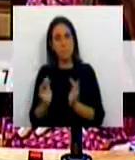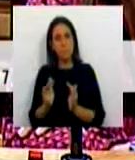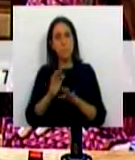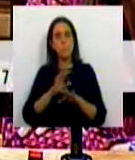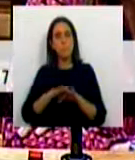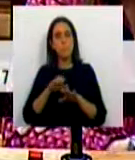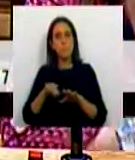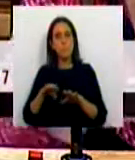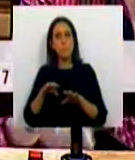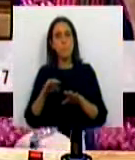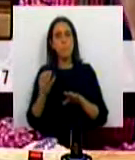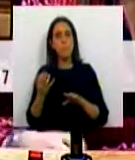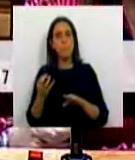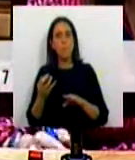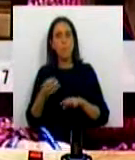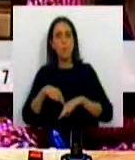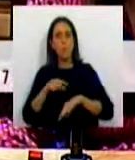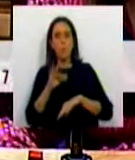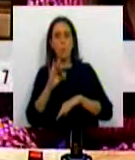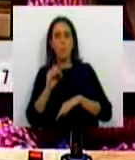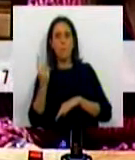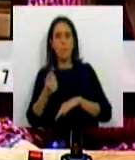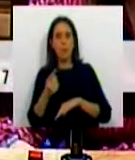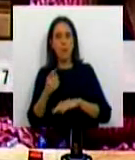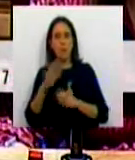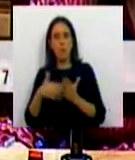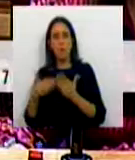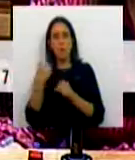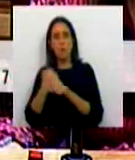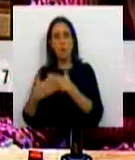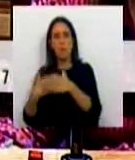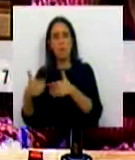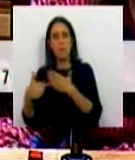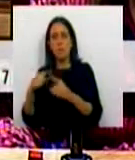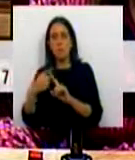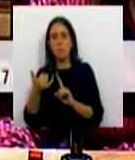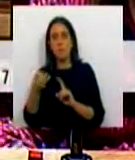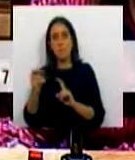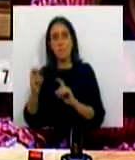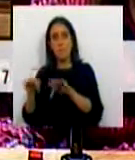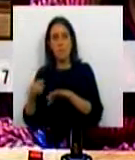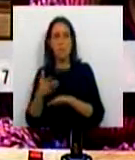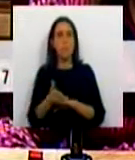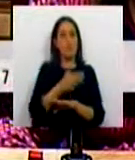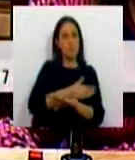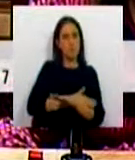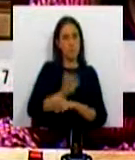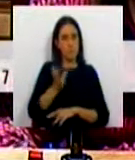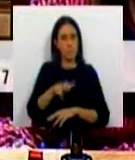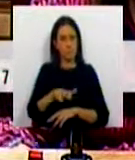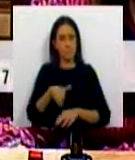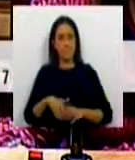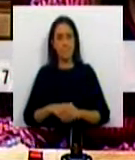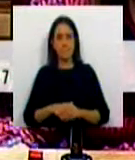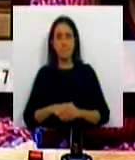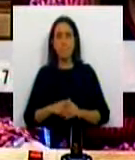especial ainda antes da imposição das 40 horas como horário normal de trabalho no final de 2013. Curiosamente, após a mudança